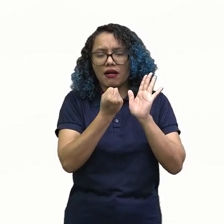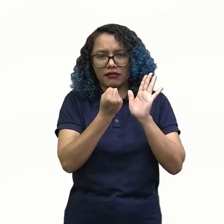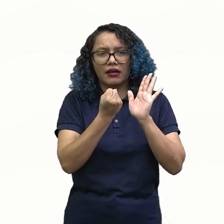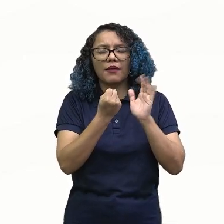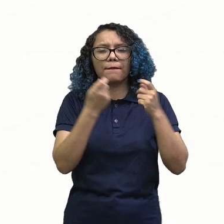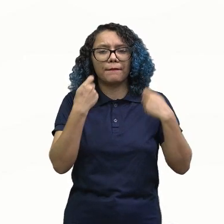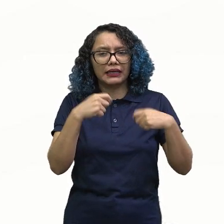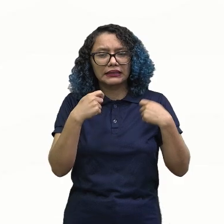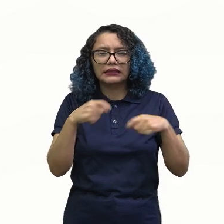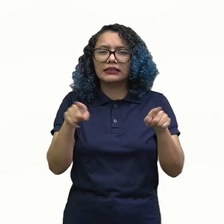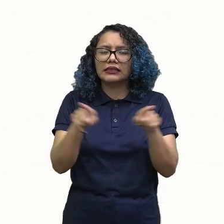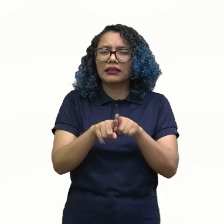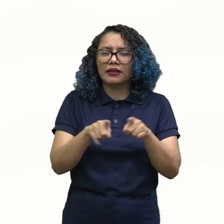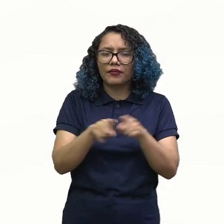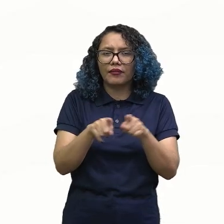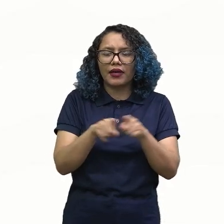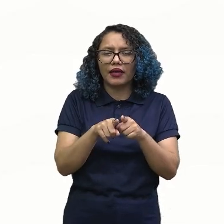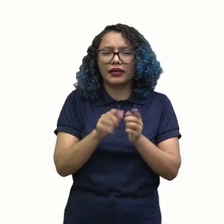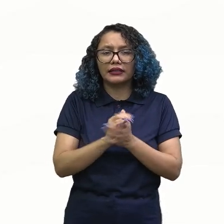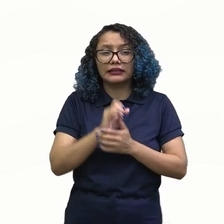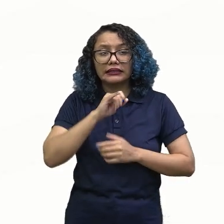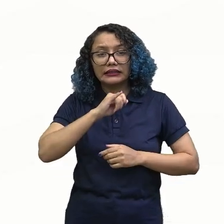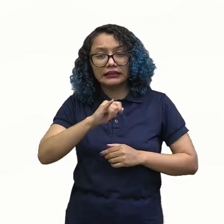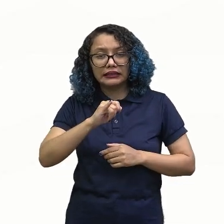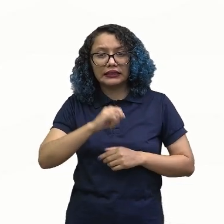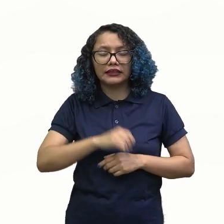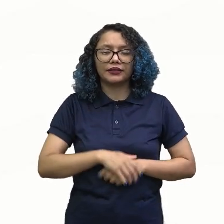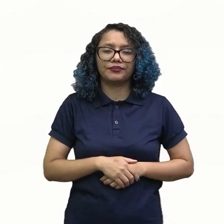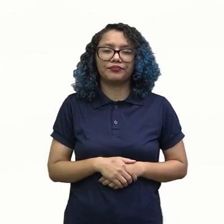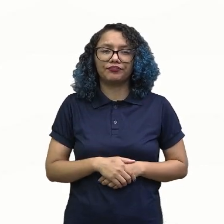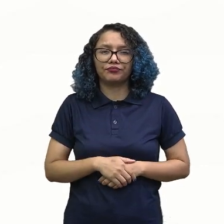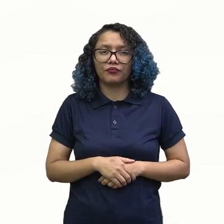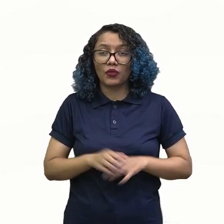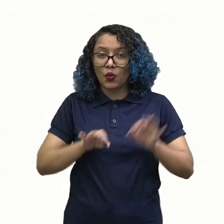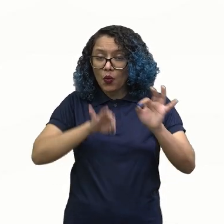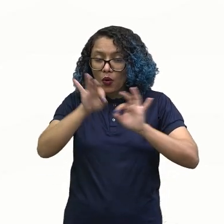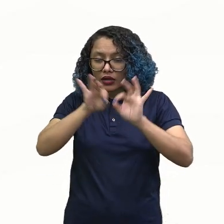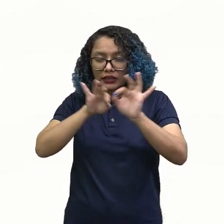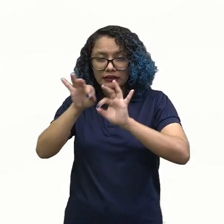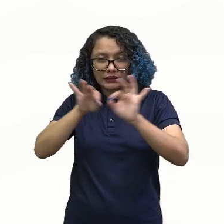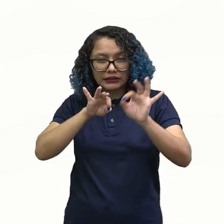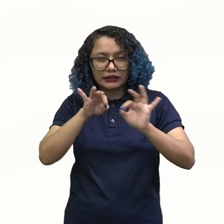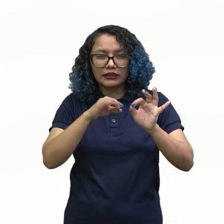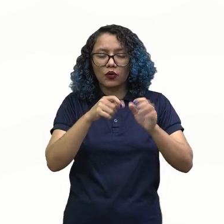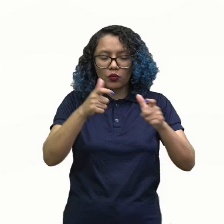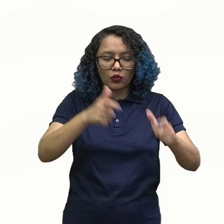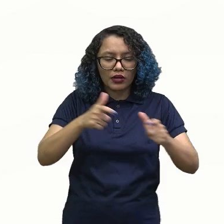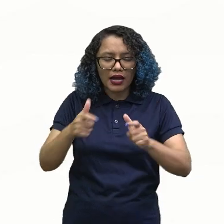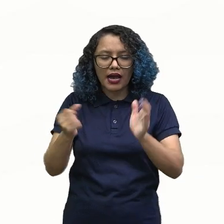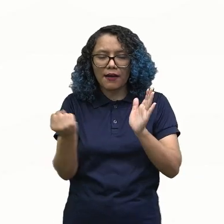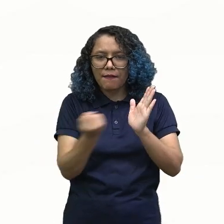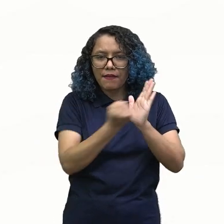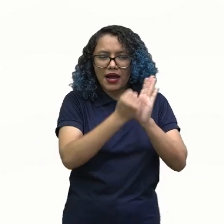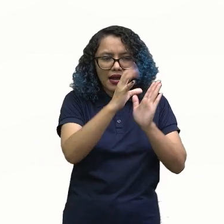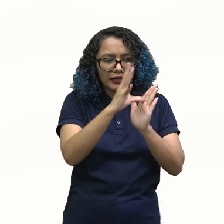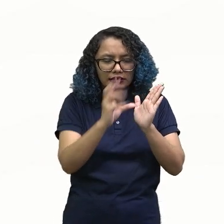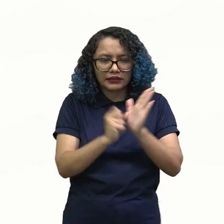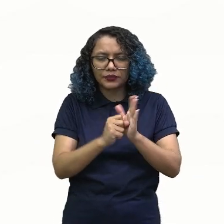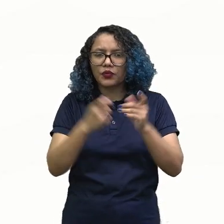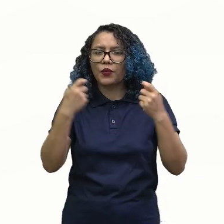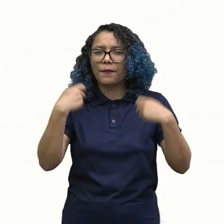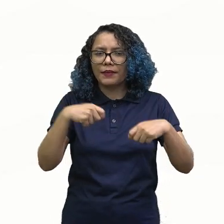vou perceber o seguinte: ao fazer a sinalização e a identificação, a sinalização tem que